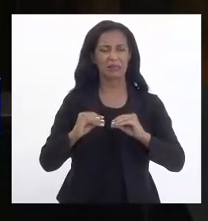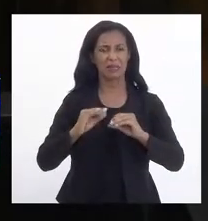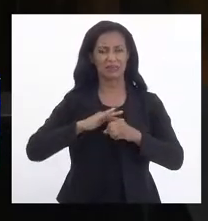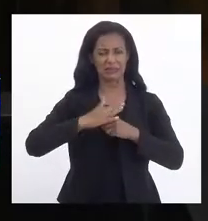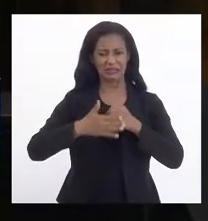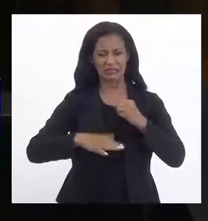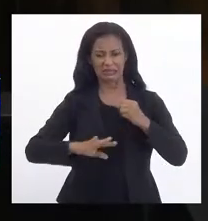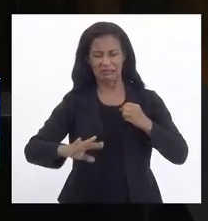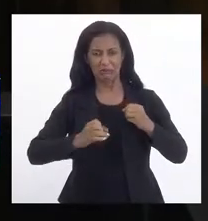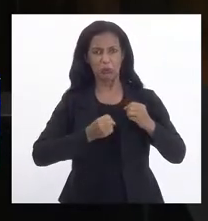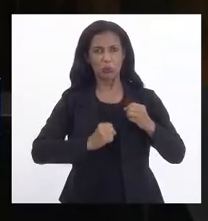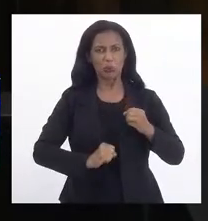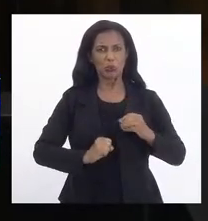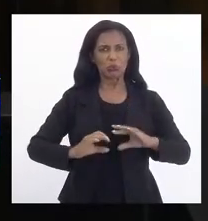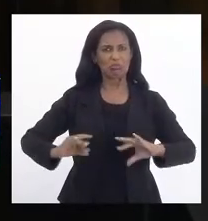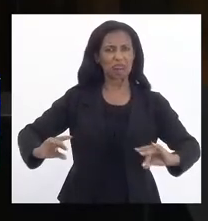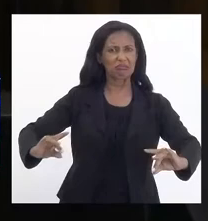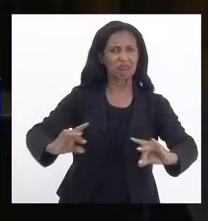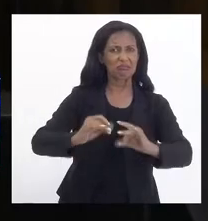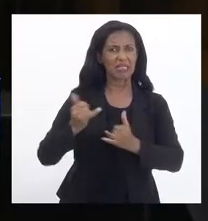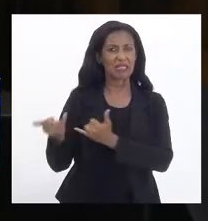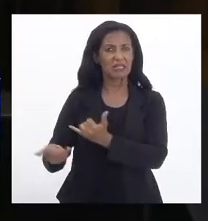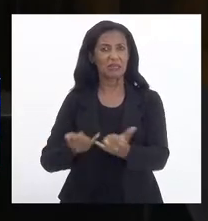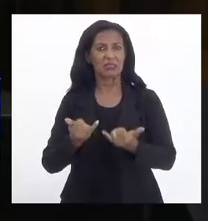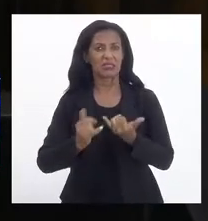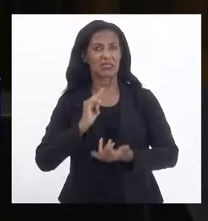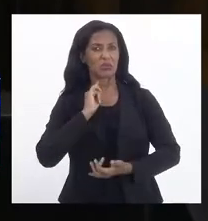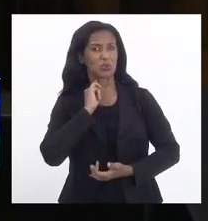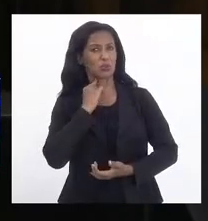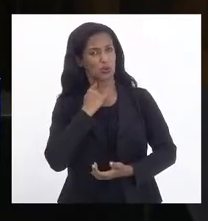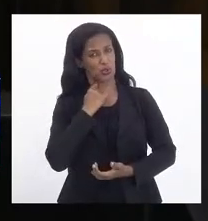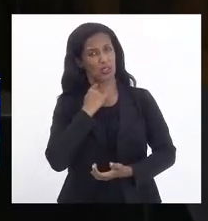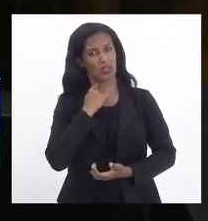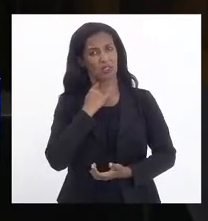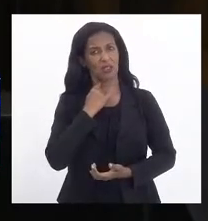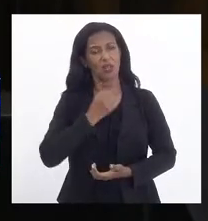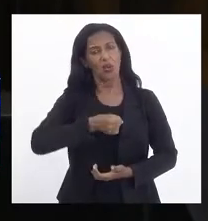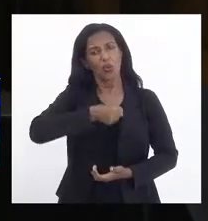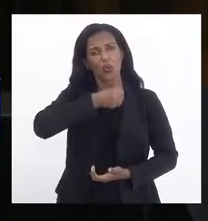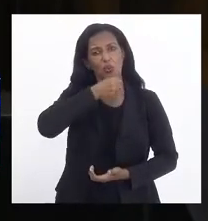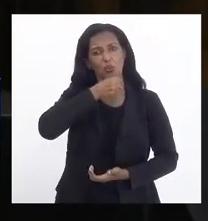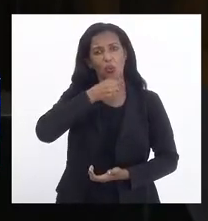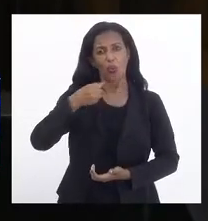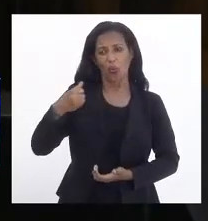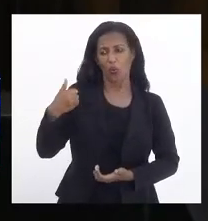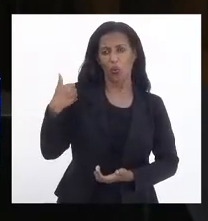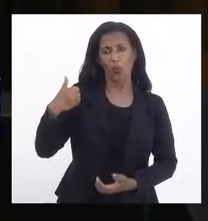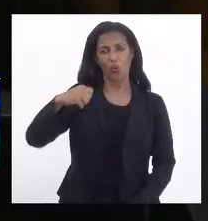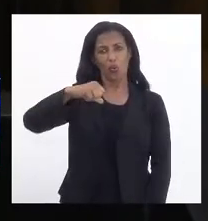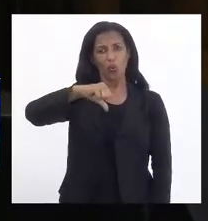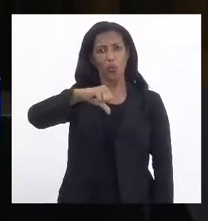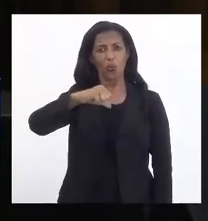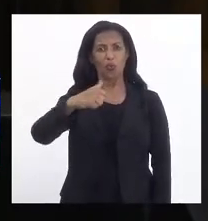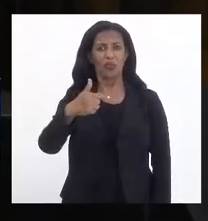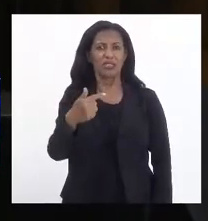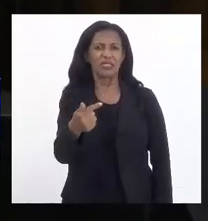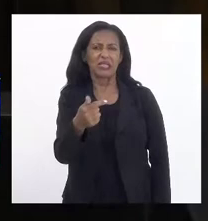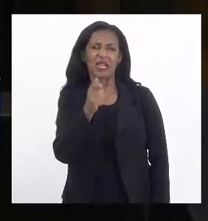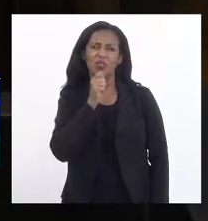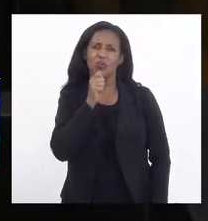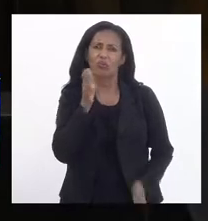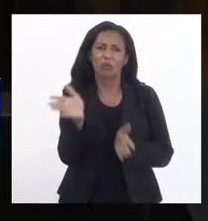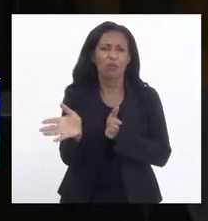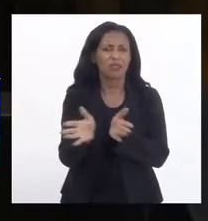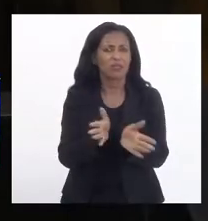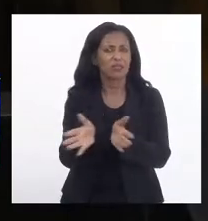esgoto ao mesmo tempo. É um senhor de 97 anos que não consegue ter uma acessibilidade